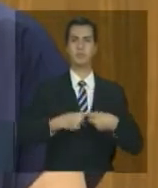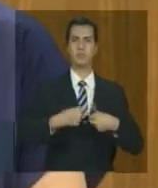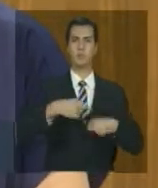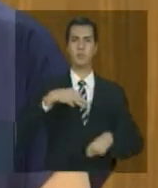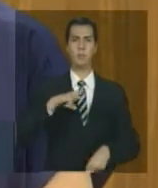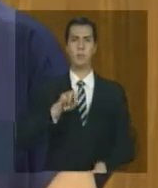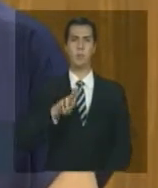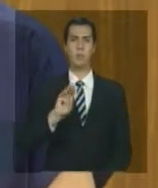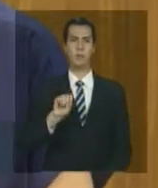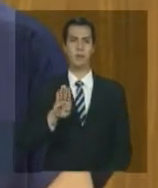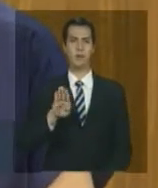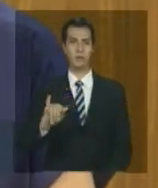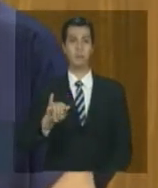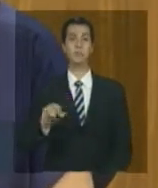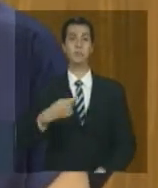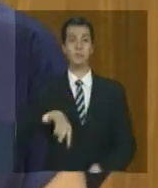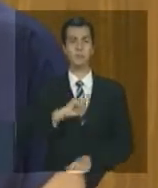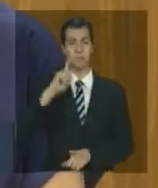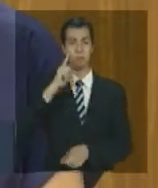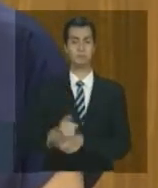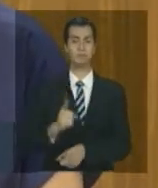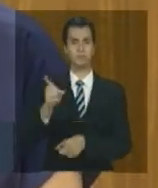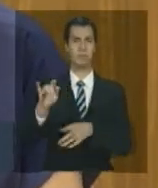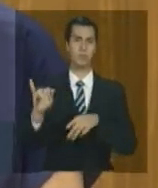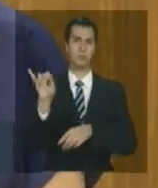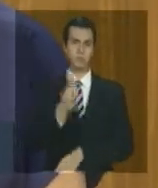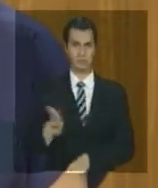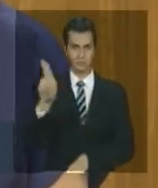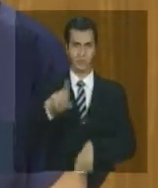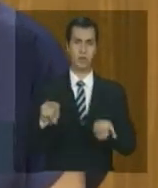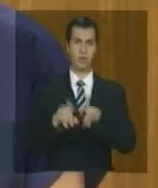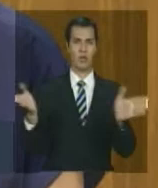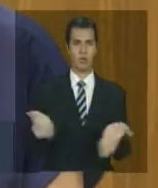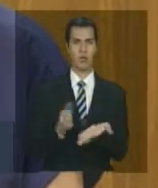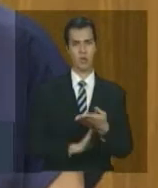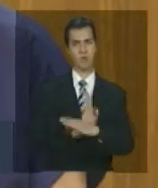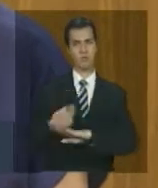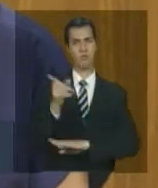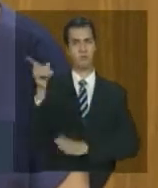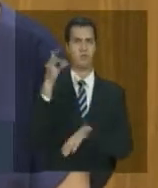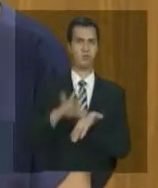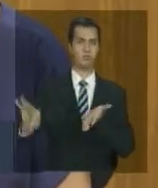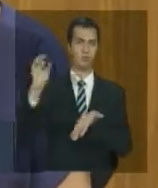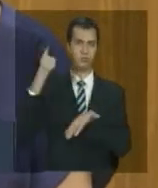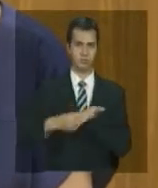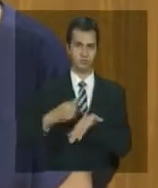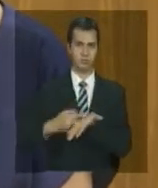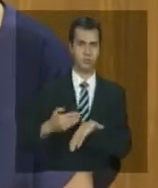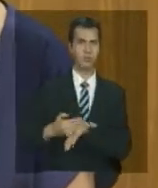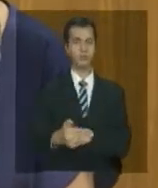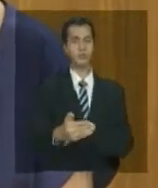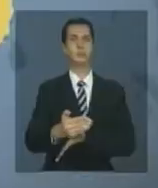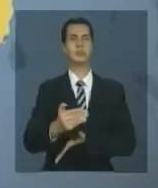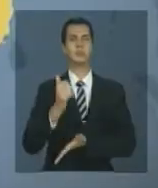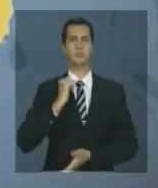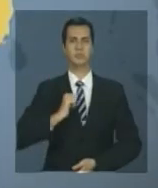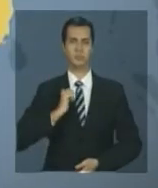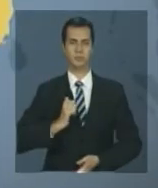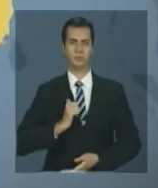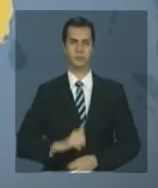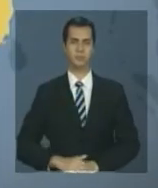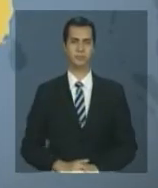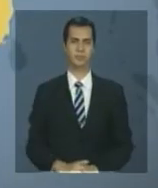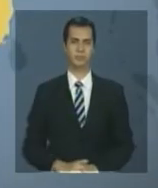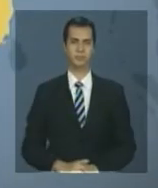as instituições e deveremos, então, agora assinar esse acordo para a implementação do Ciências Sem Fronteiras. E